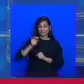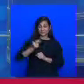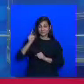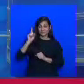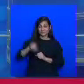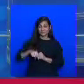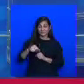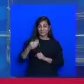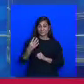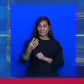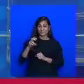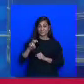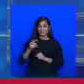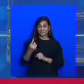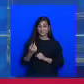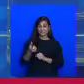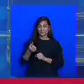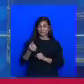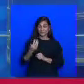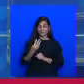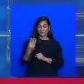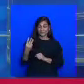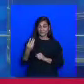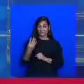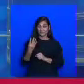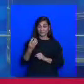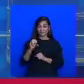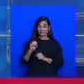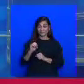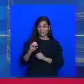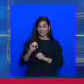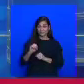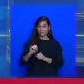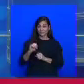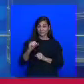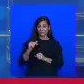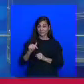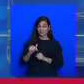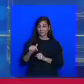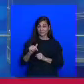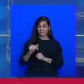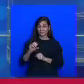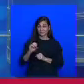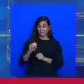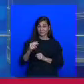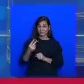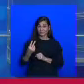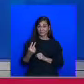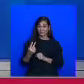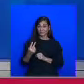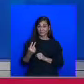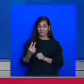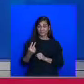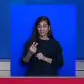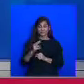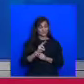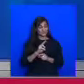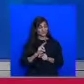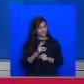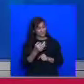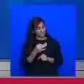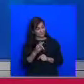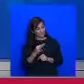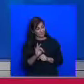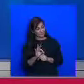45, 16, 33, 40, 07 e 02.